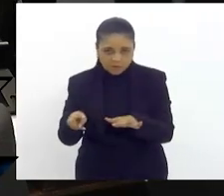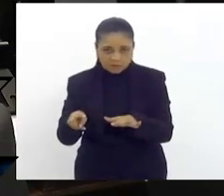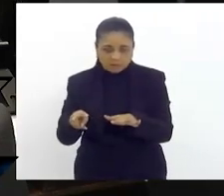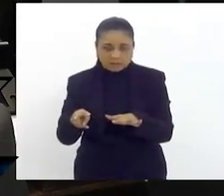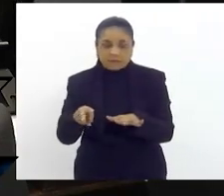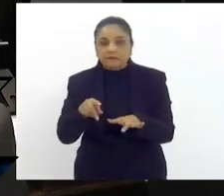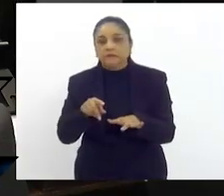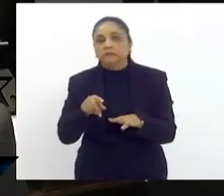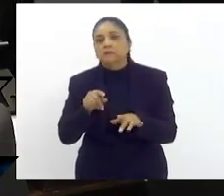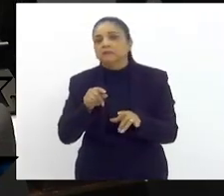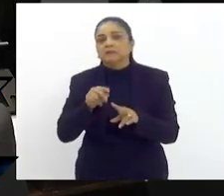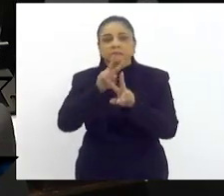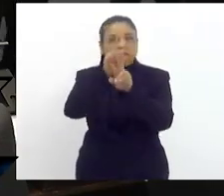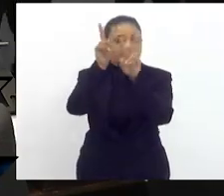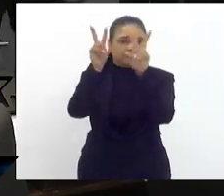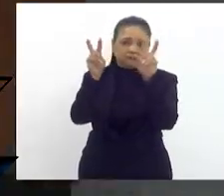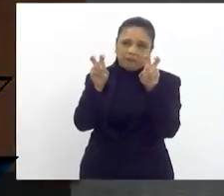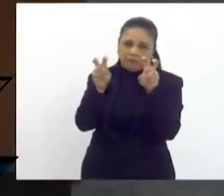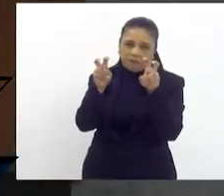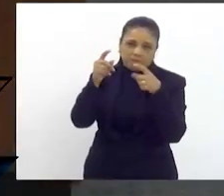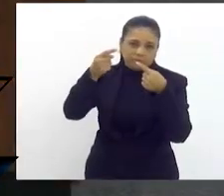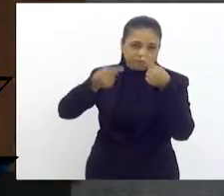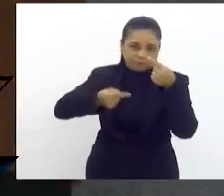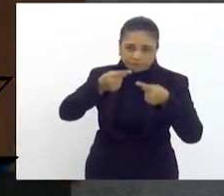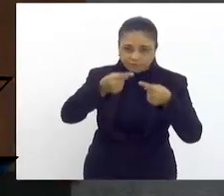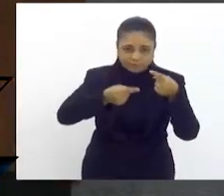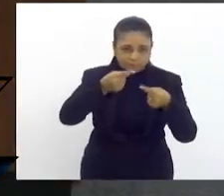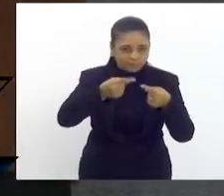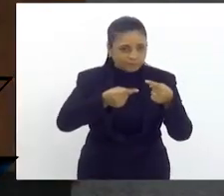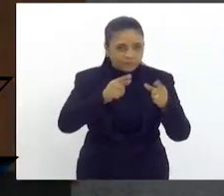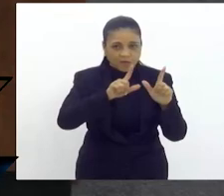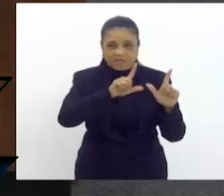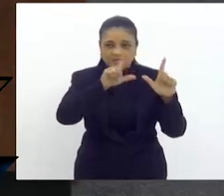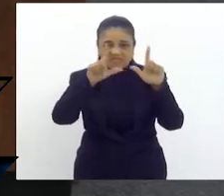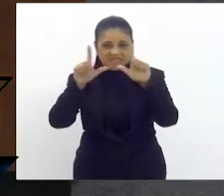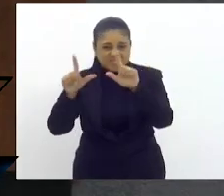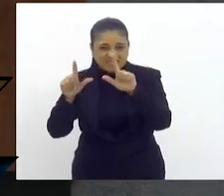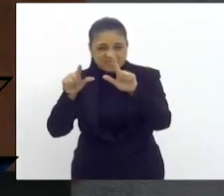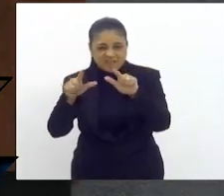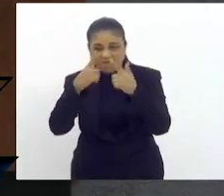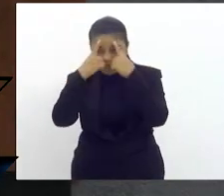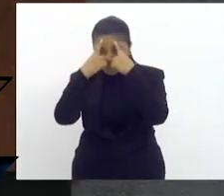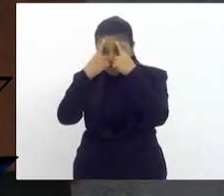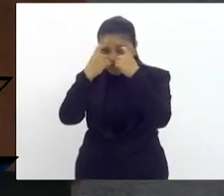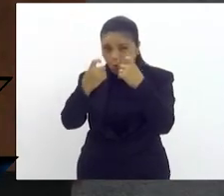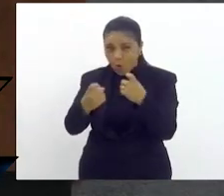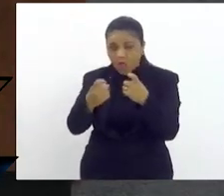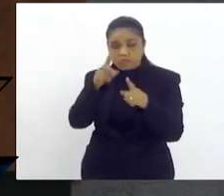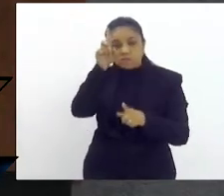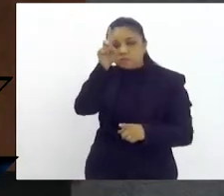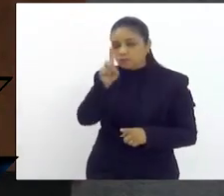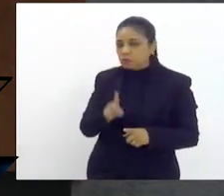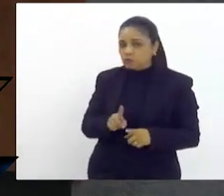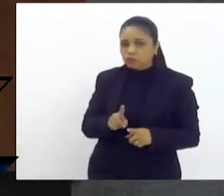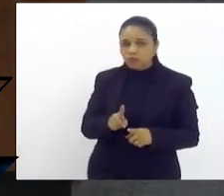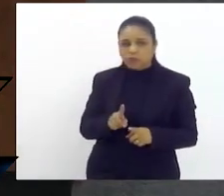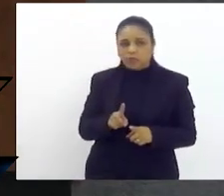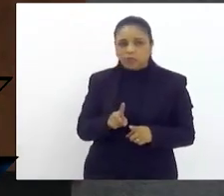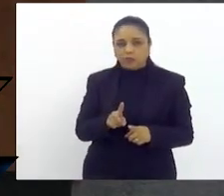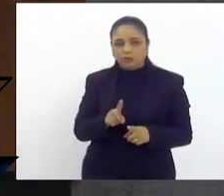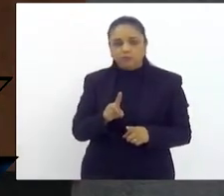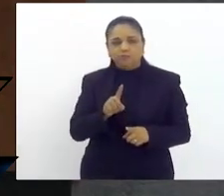abordar essa grave cena essa violência aos direitos e garantias